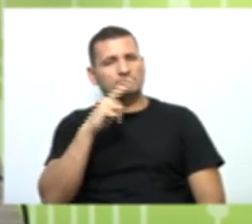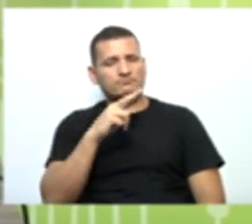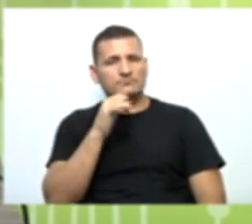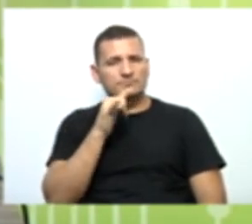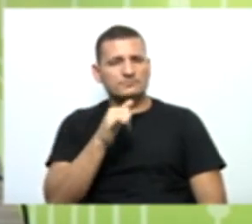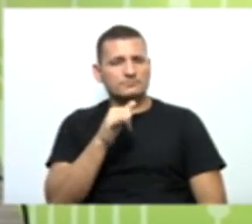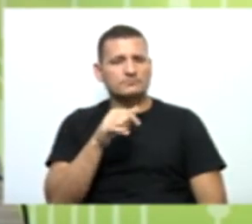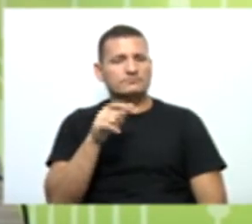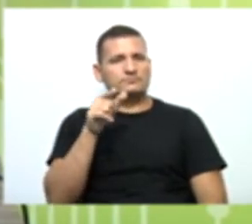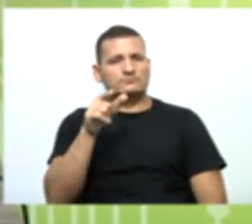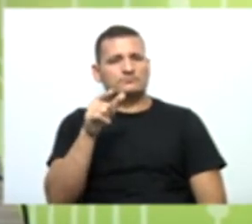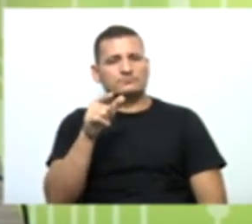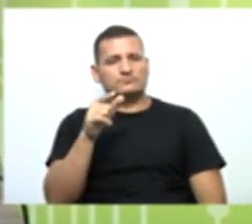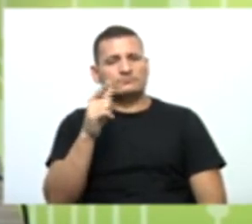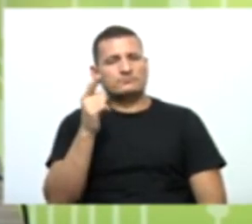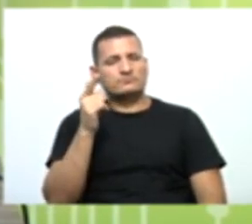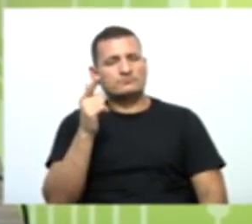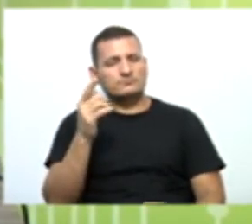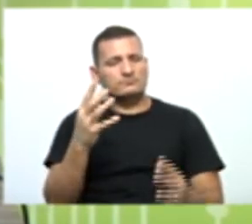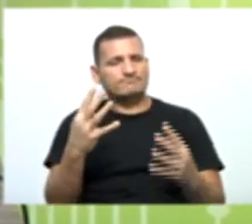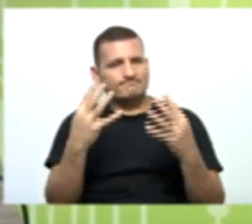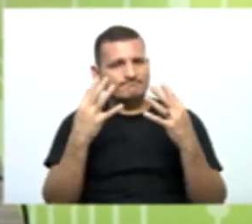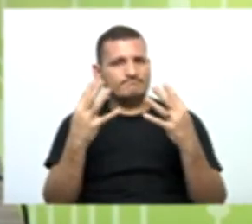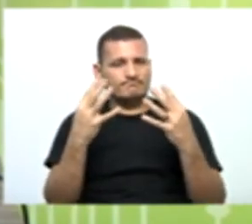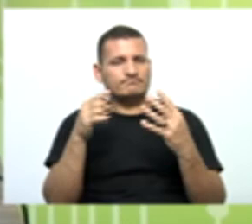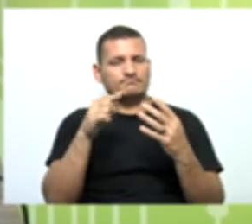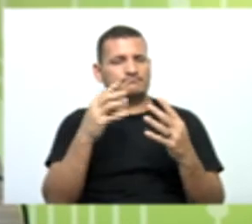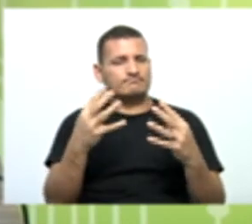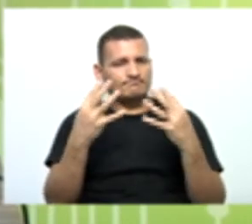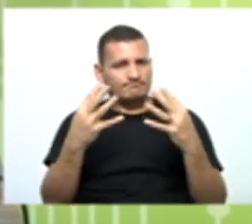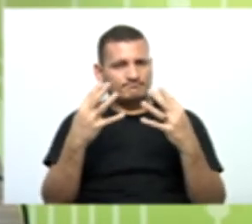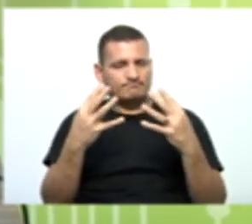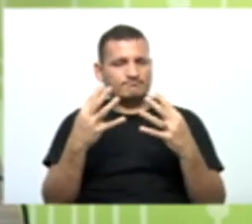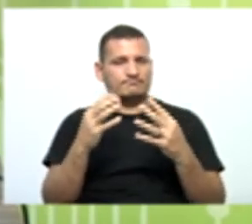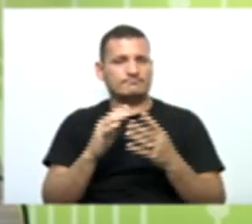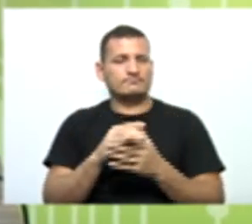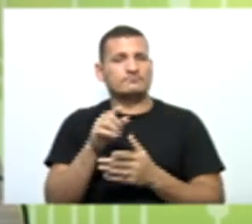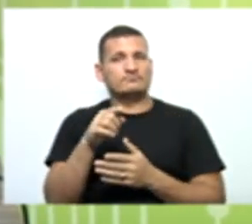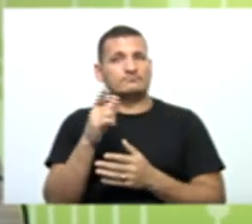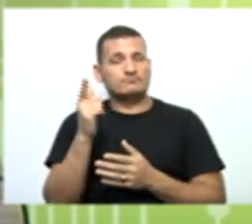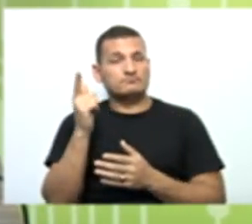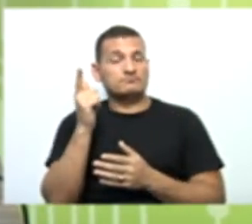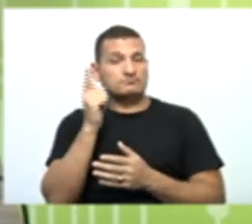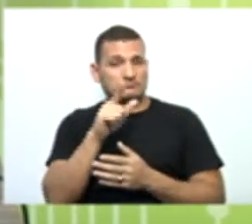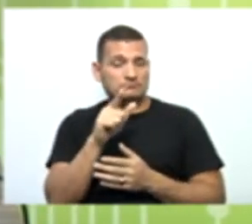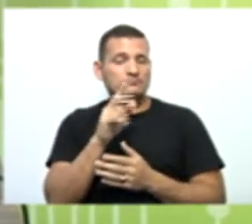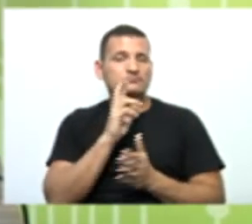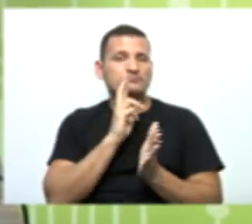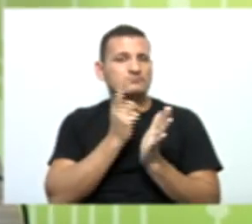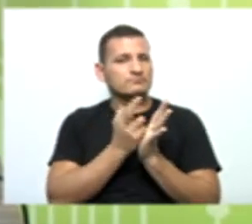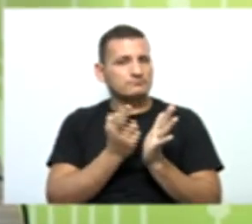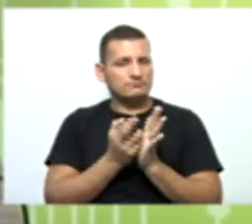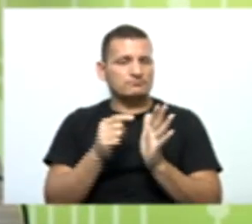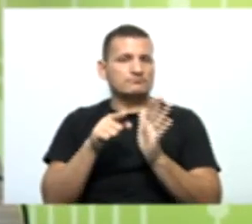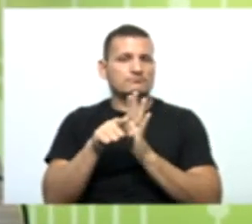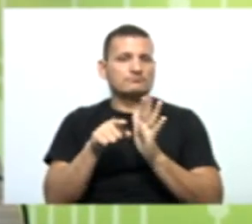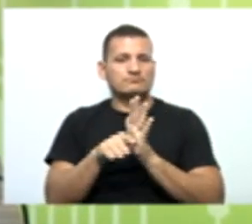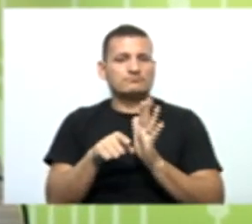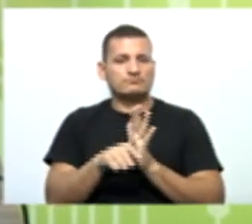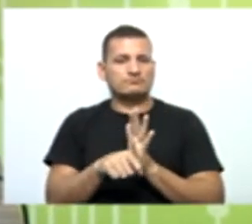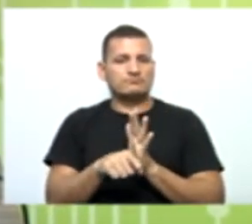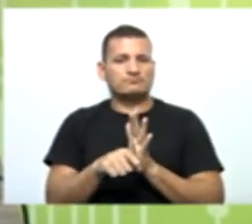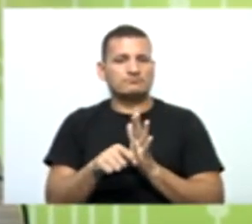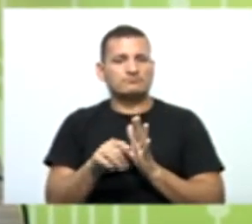realmente conseguir prestar atenção na aula, se você prestar mais atenção na aula, você vai conseguir resolver essas perguntas